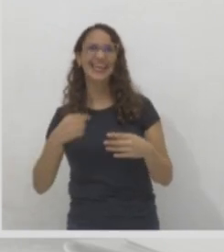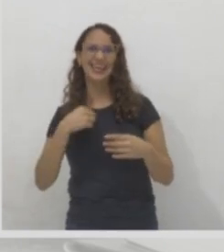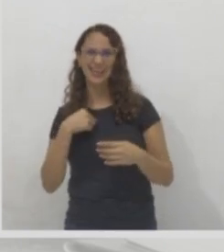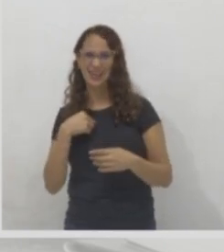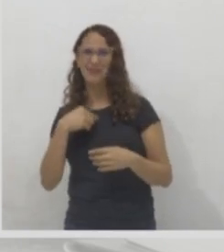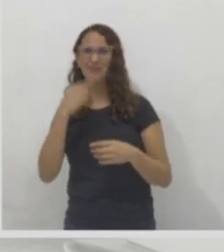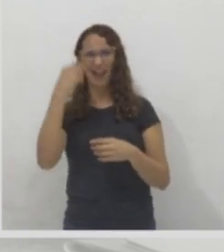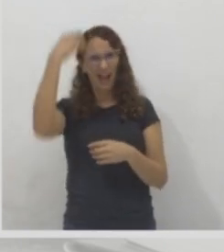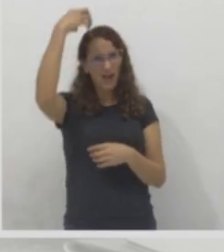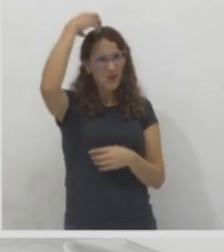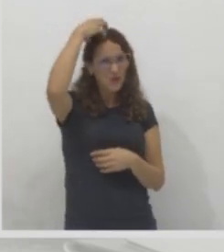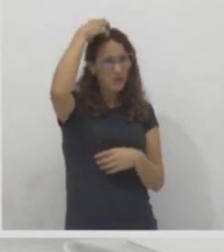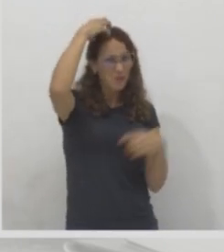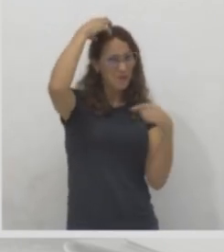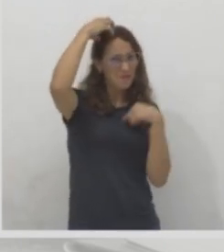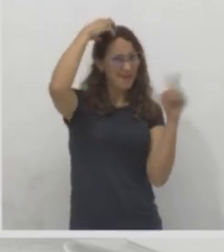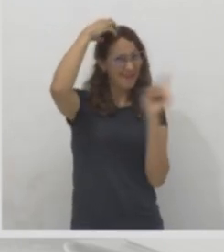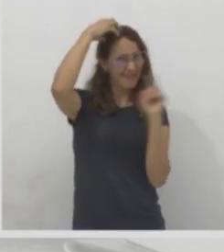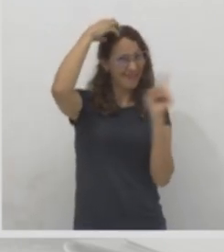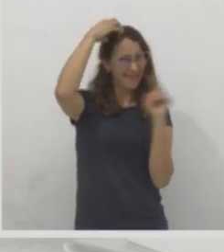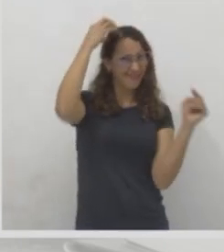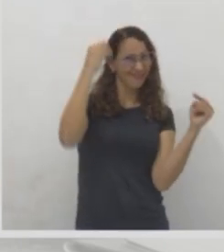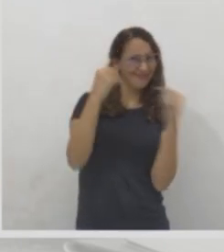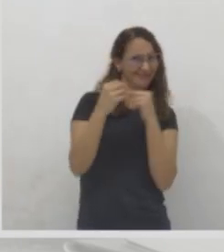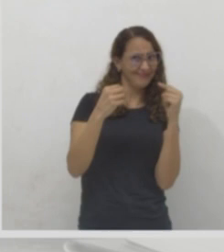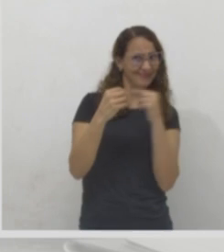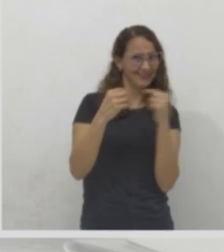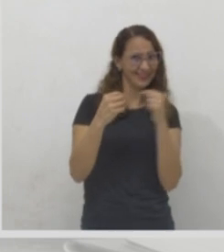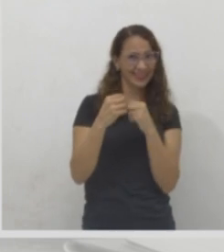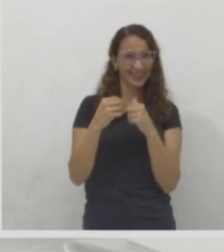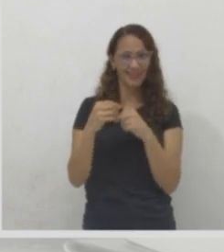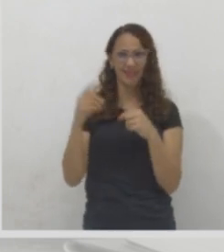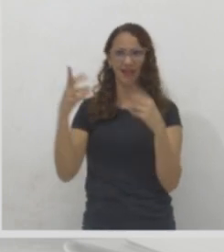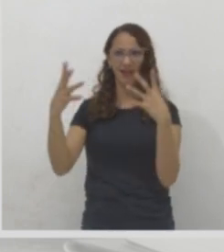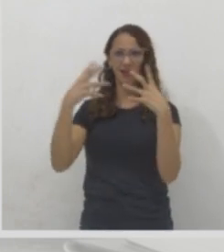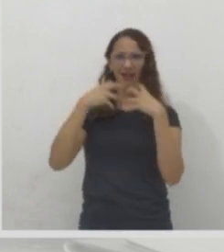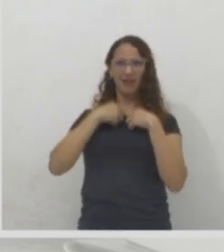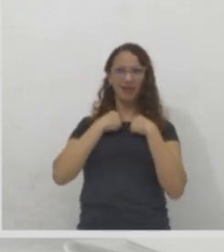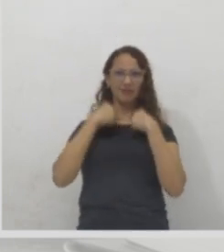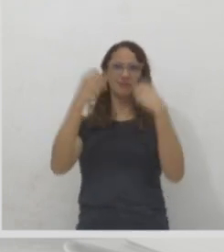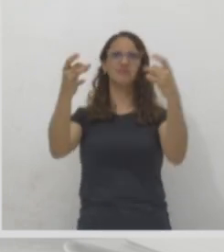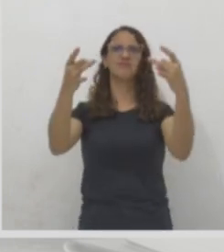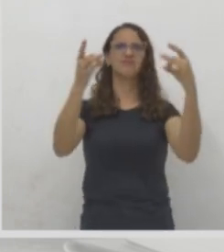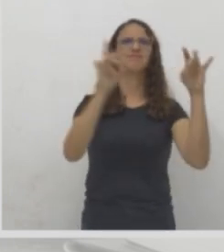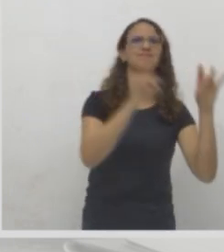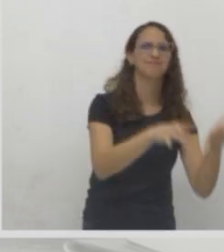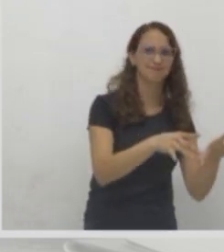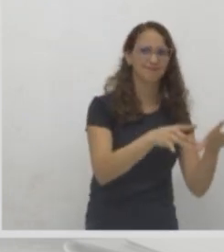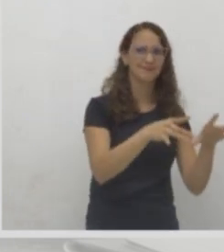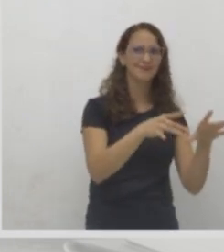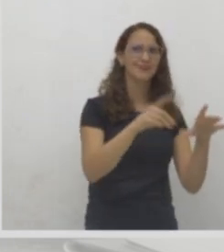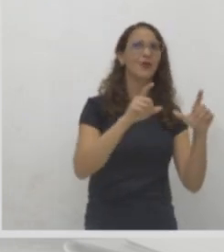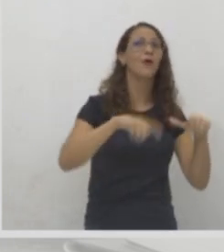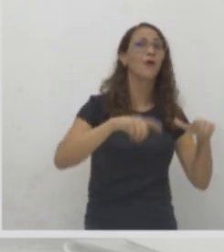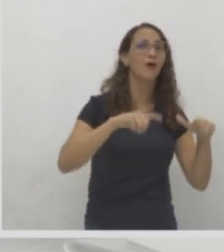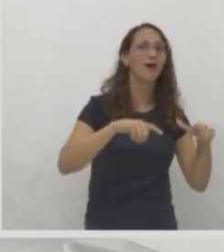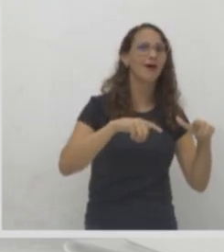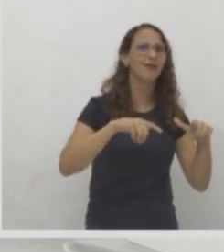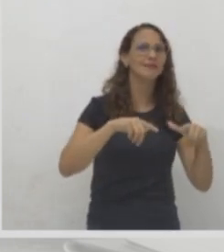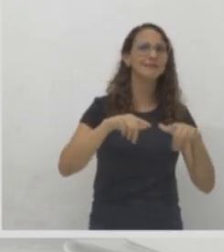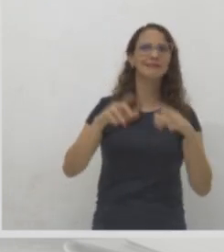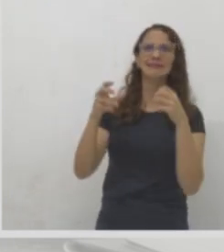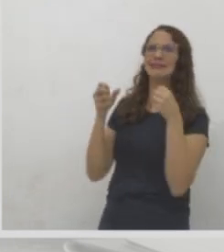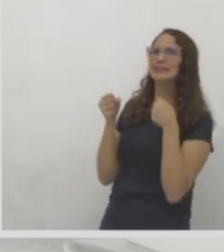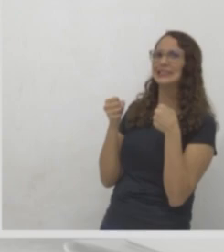bitransitivo. Olha onde me jogaram. Intransitivo. Então, olha aqui. Joguei um